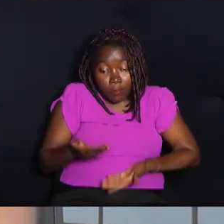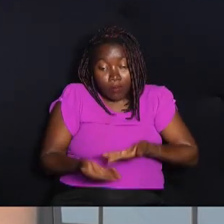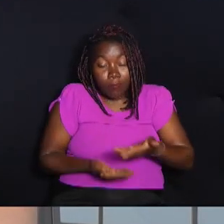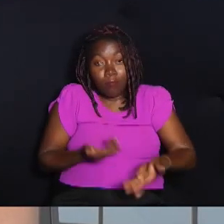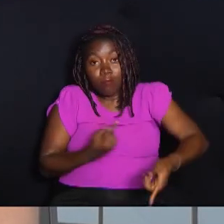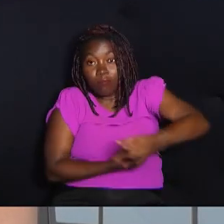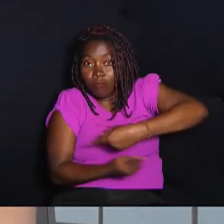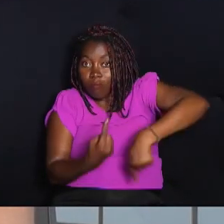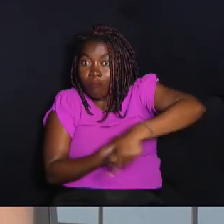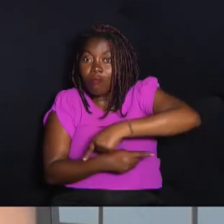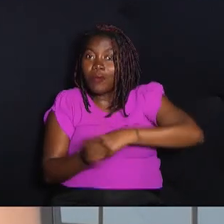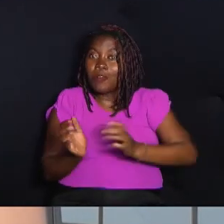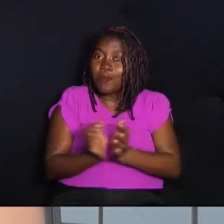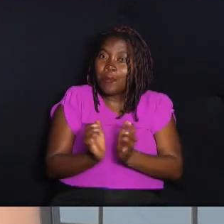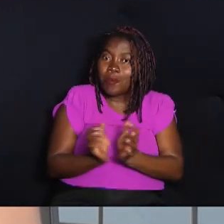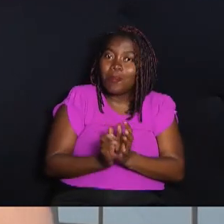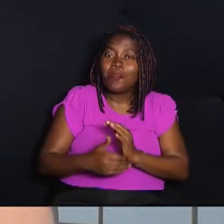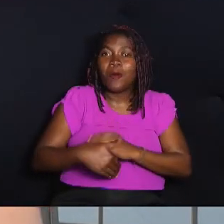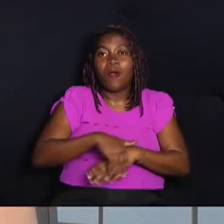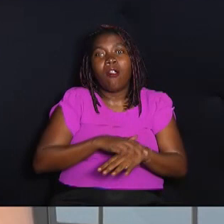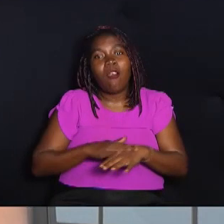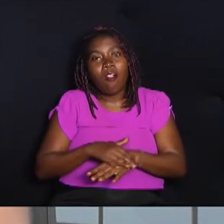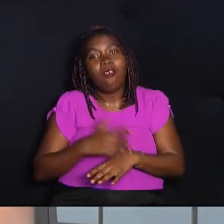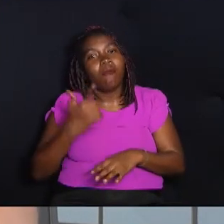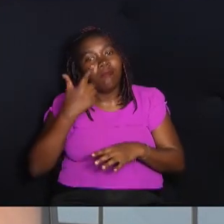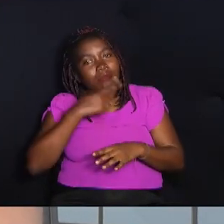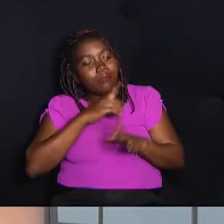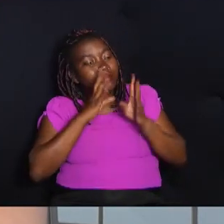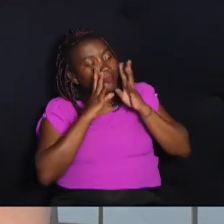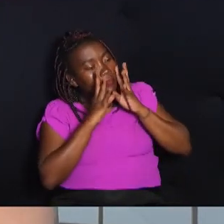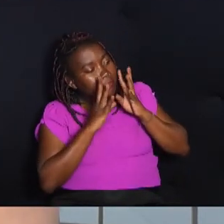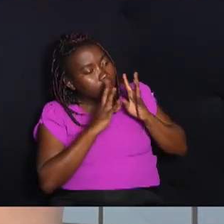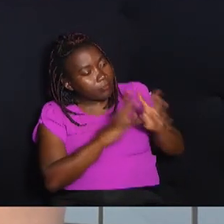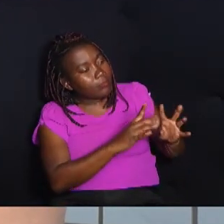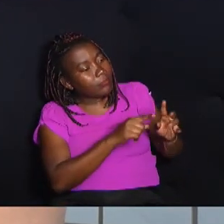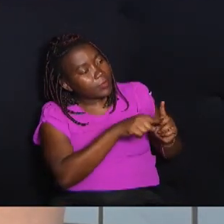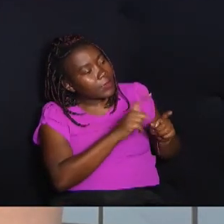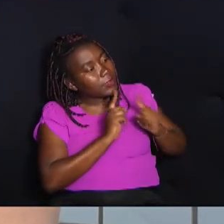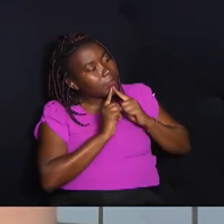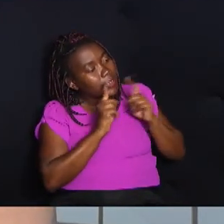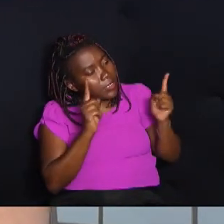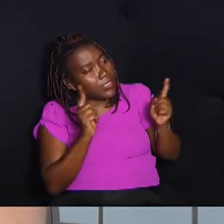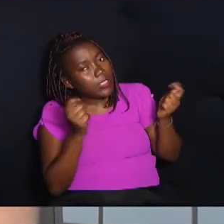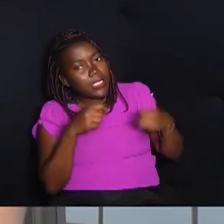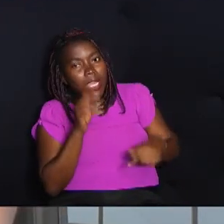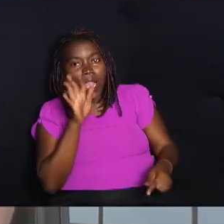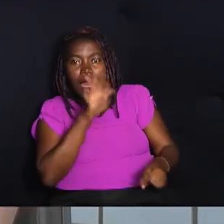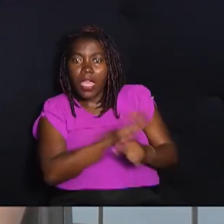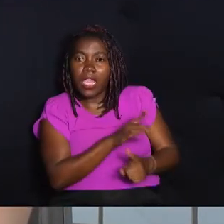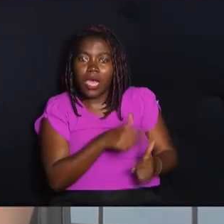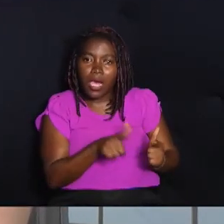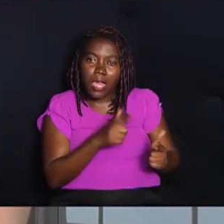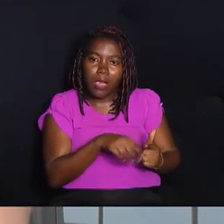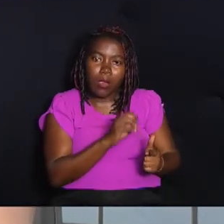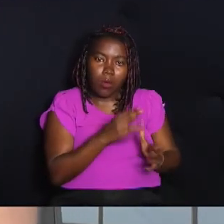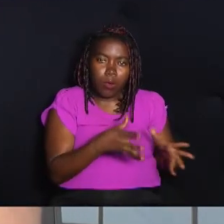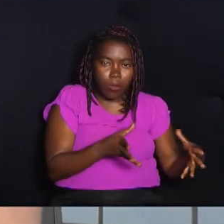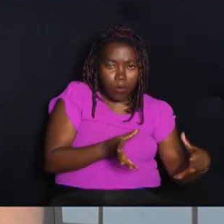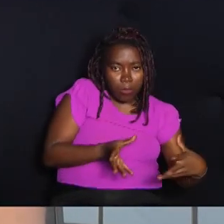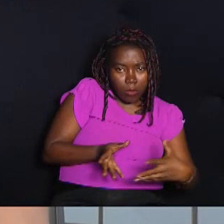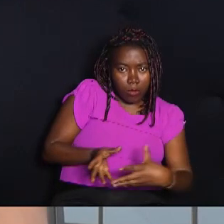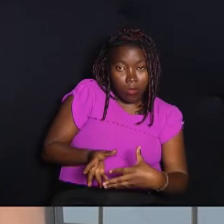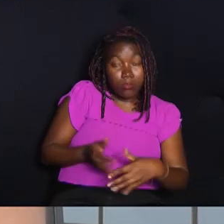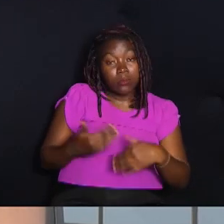era conversado, a gente conseguia ouvir a queixa, a gente conseguia ajudar um problema ou encaminhar.